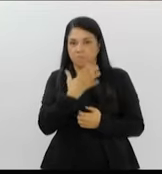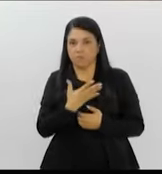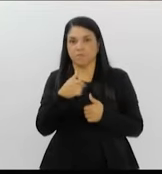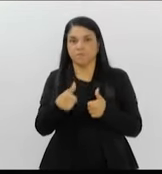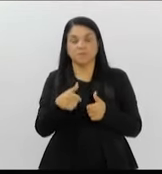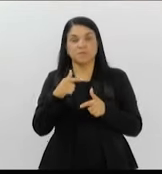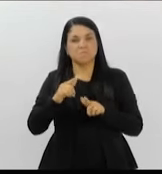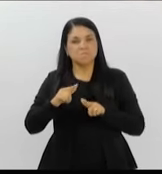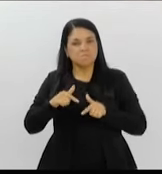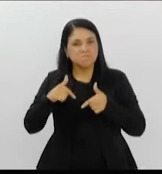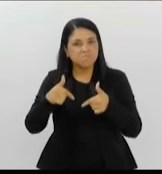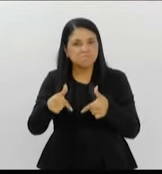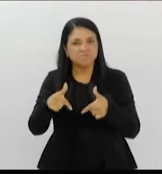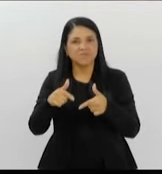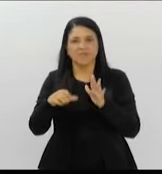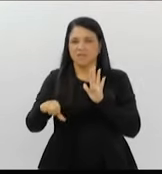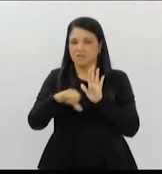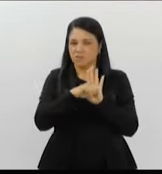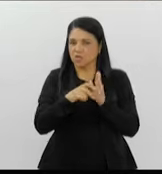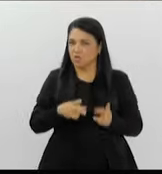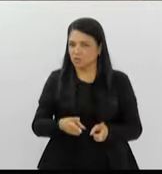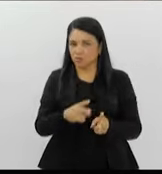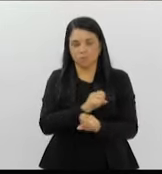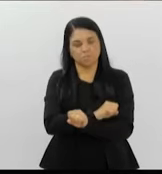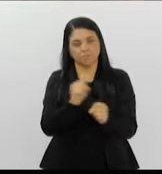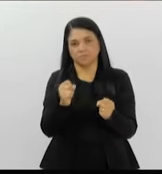essas práticas criminosas permaneçam.